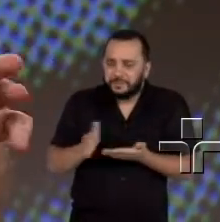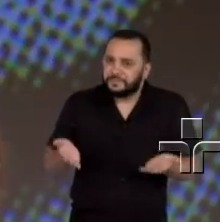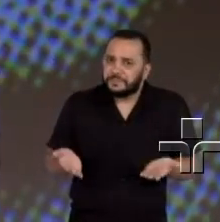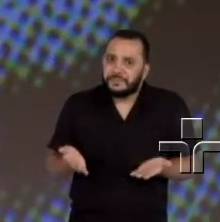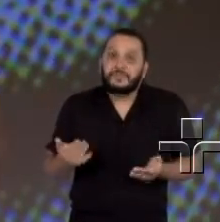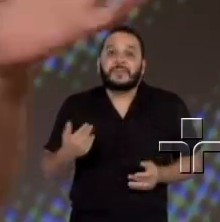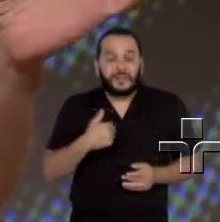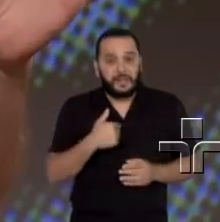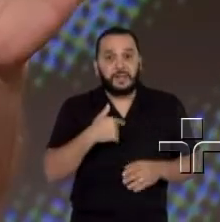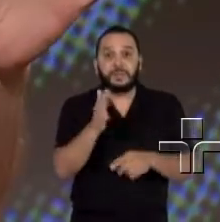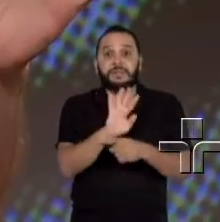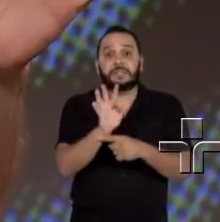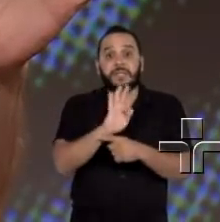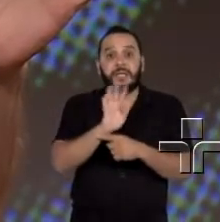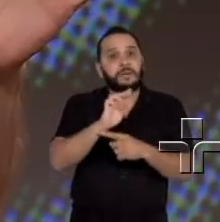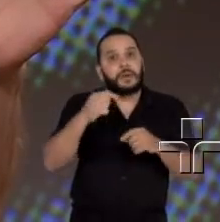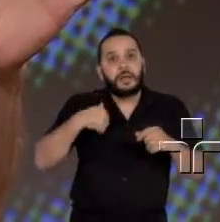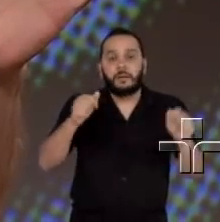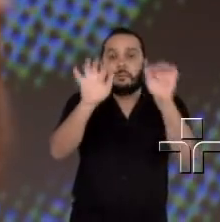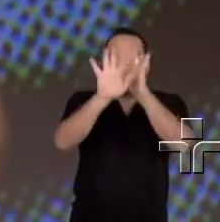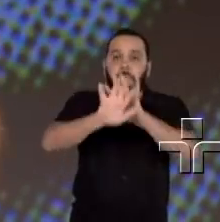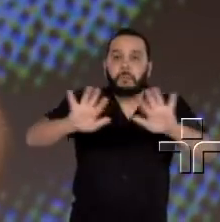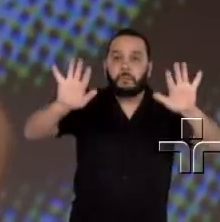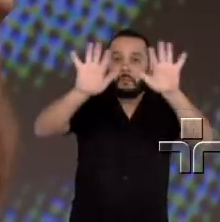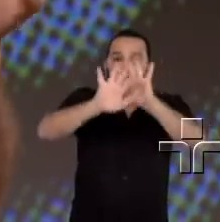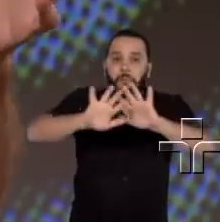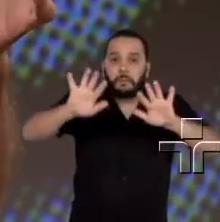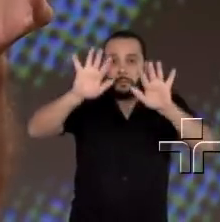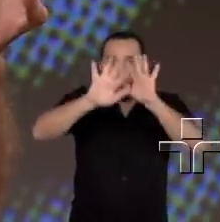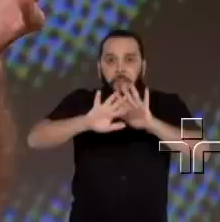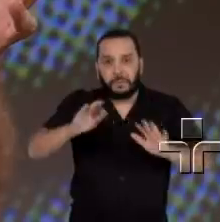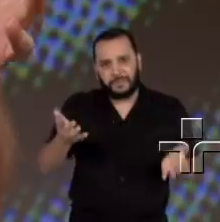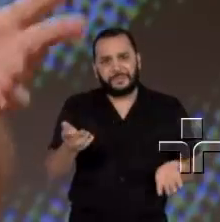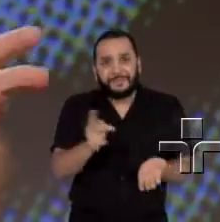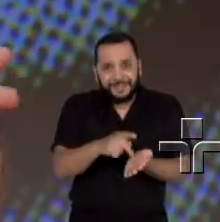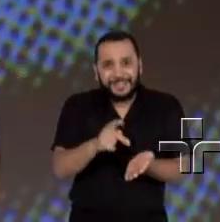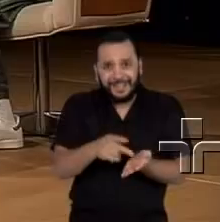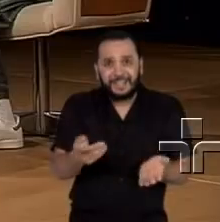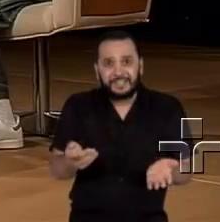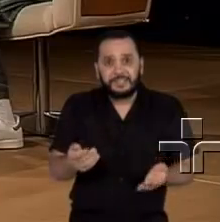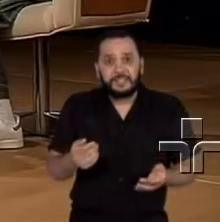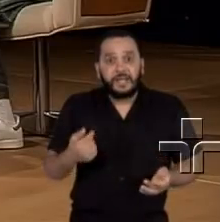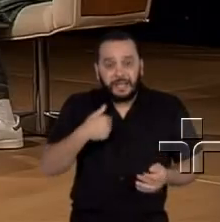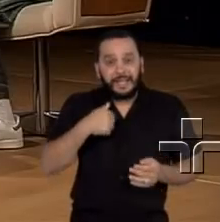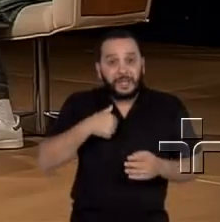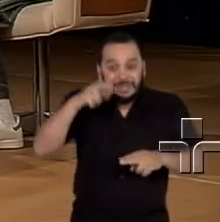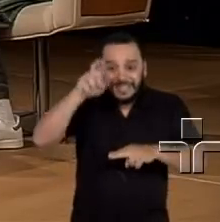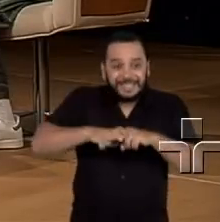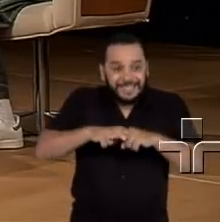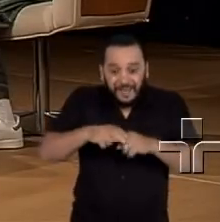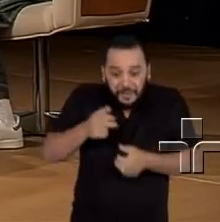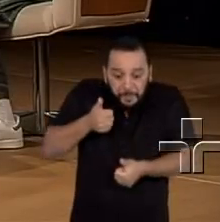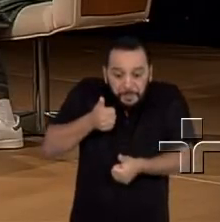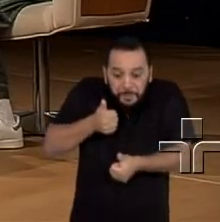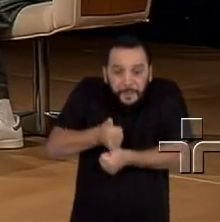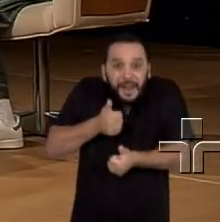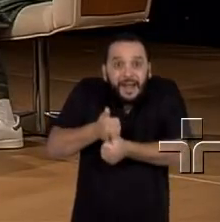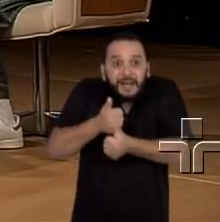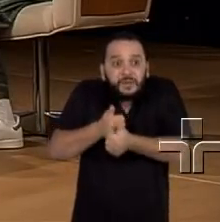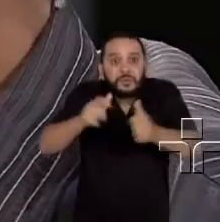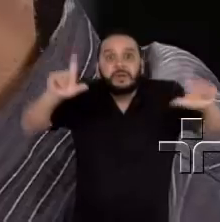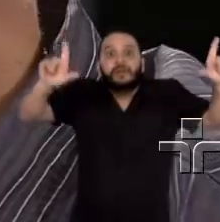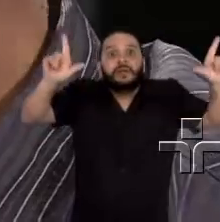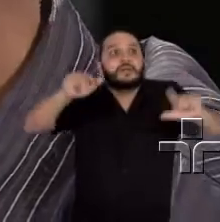eu ia no cinema e não via nada. Mas a gente ia no começo. Eu ficava lá na primeira fila, assim, porque eu não